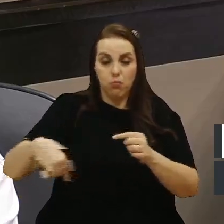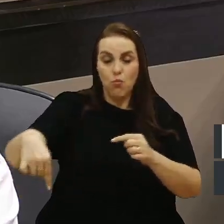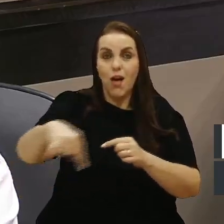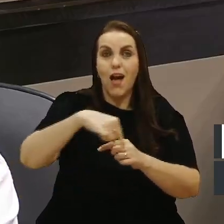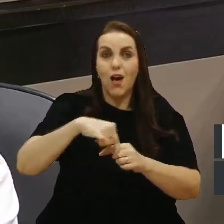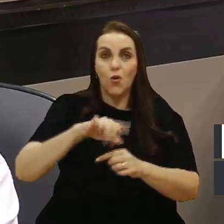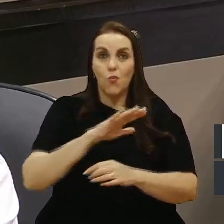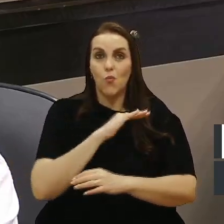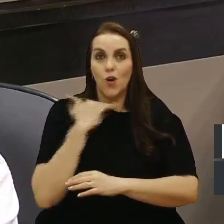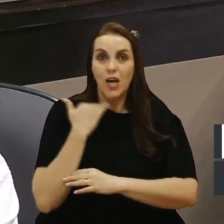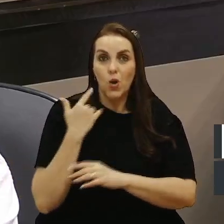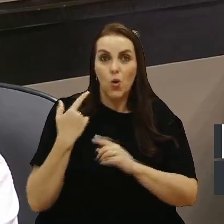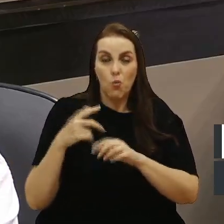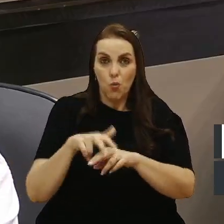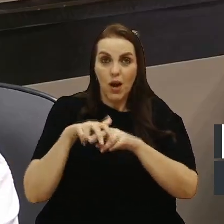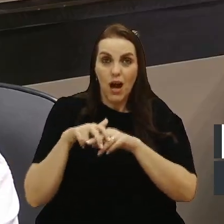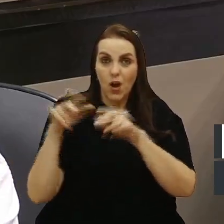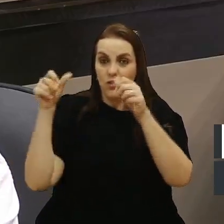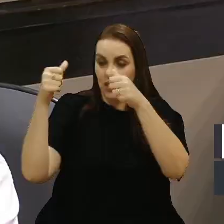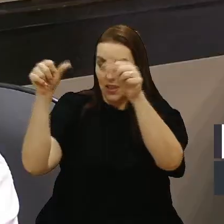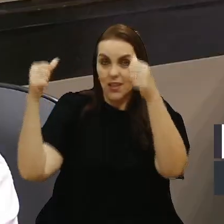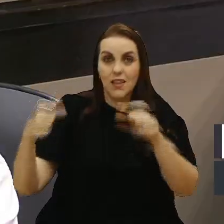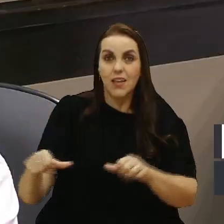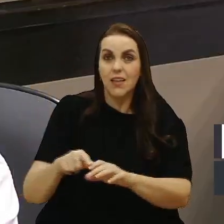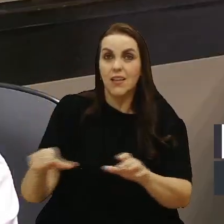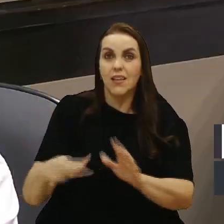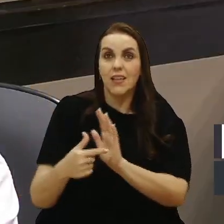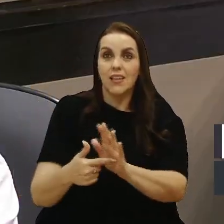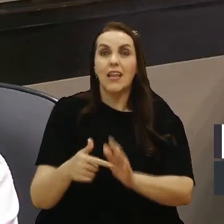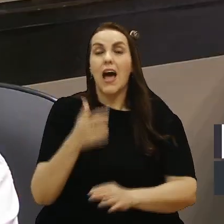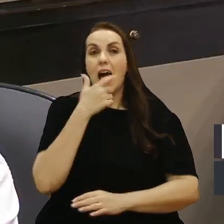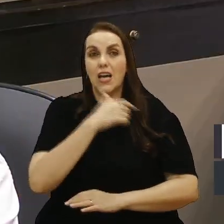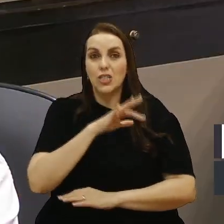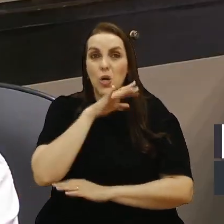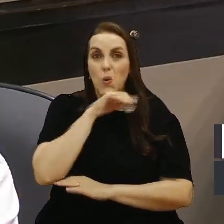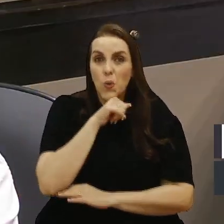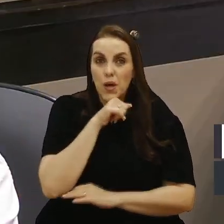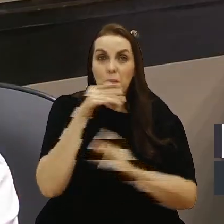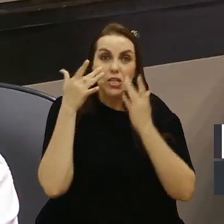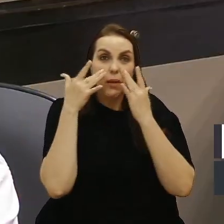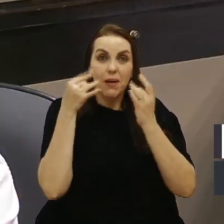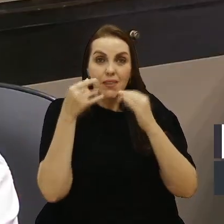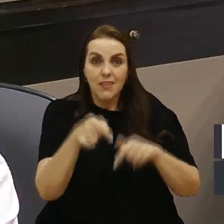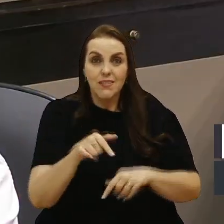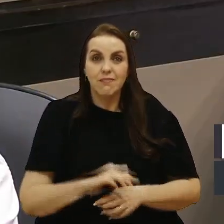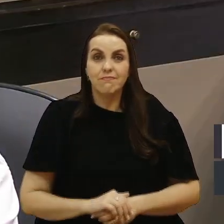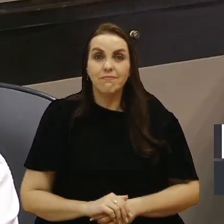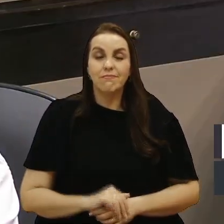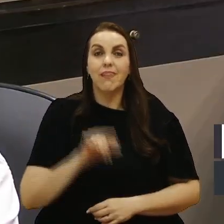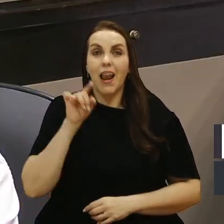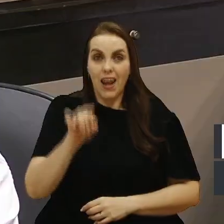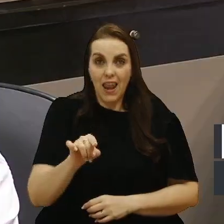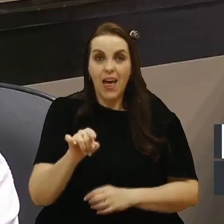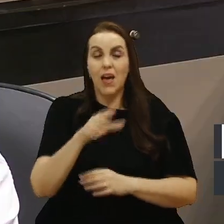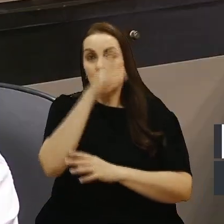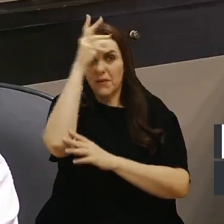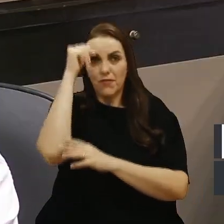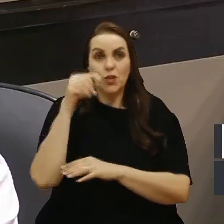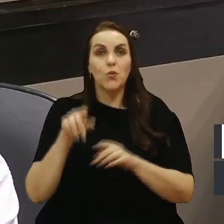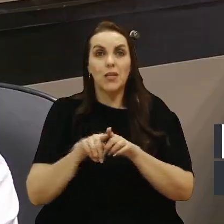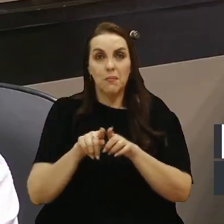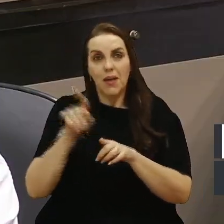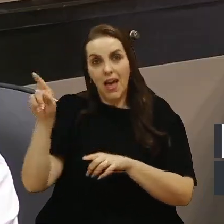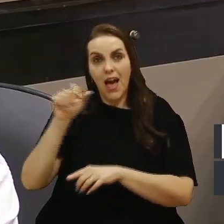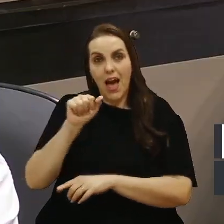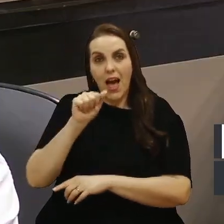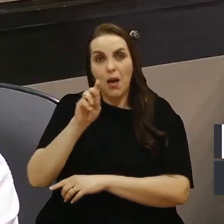sinalizado, quando eu martelo a cabeça dele, que ele acha isso ruim, é para chamar atenção. Lá na prefeitura do Abílio fizeram o mesmo. Sabe o que ele fez,